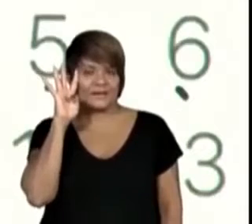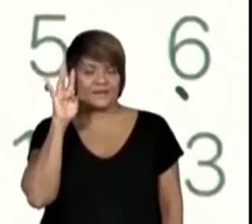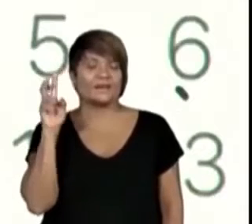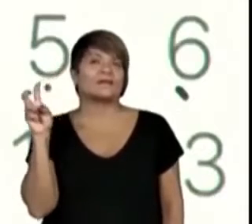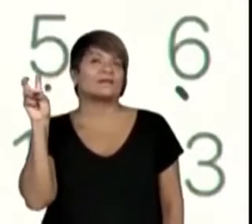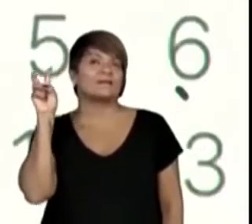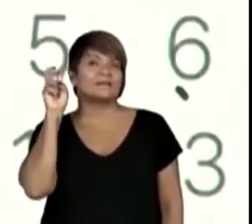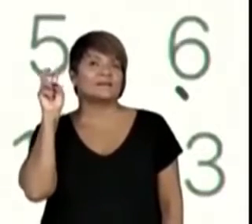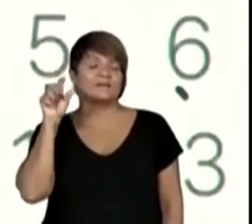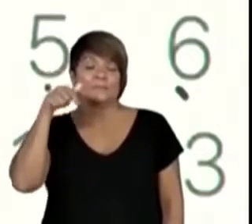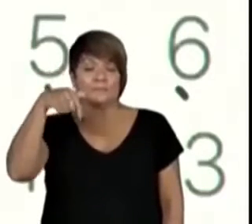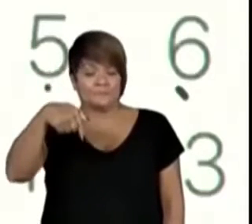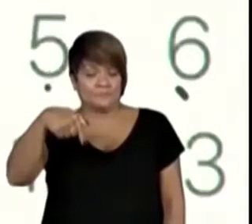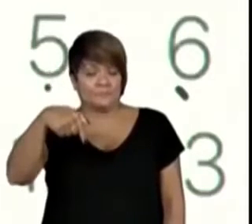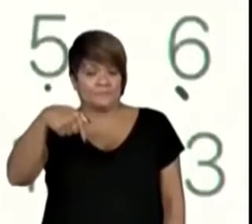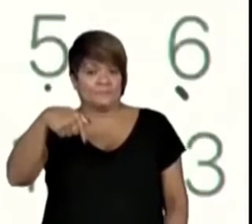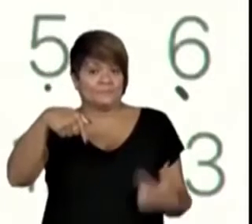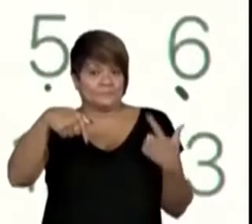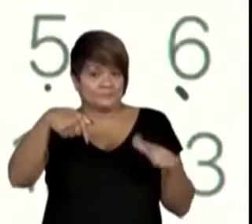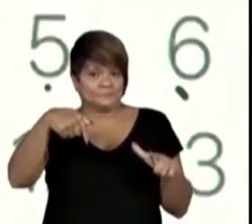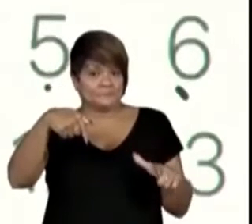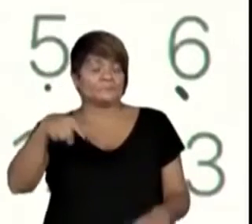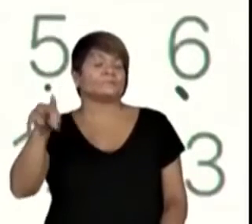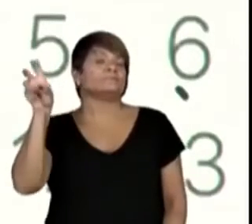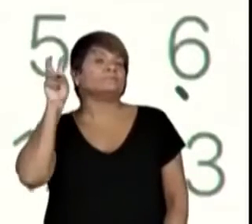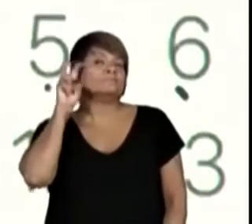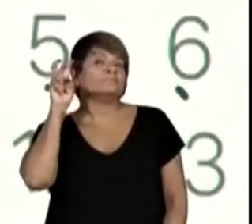Quarta-feira, depois outro quê?